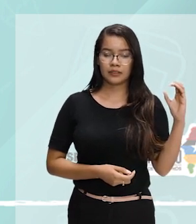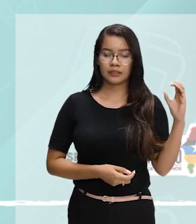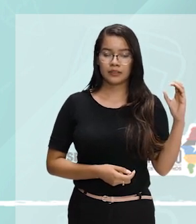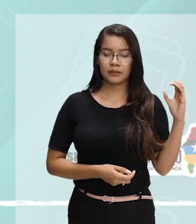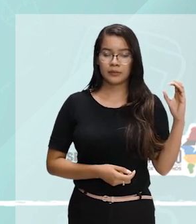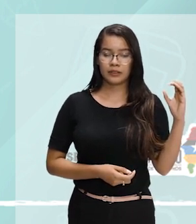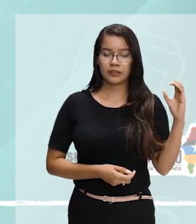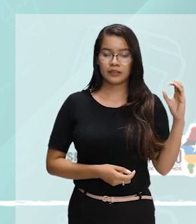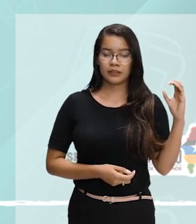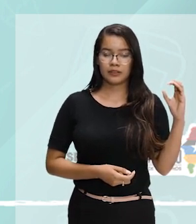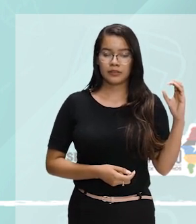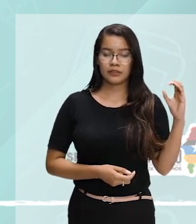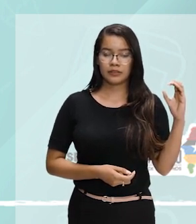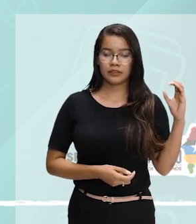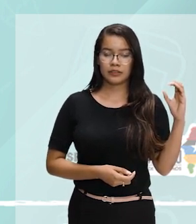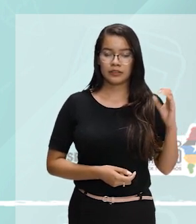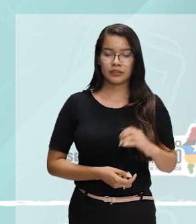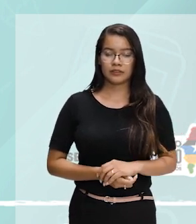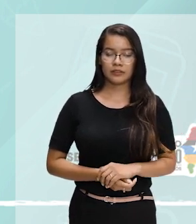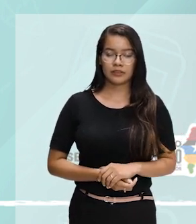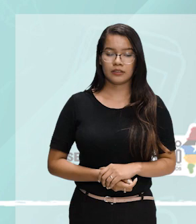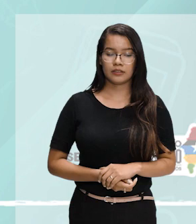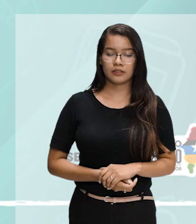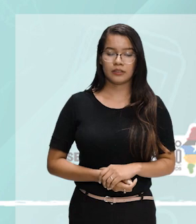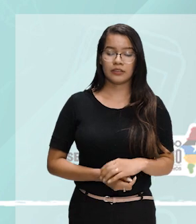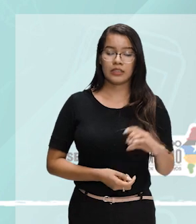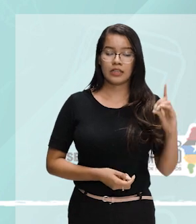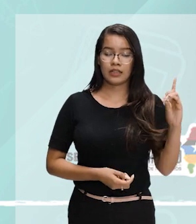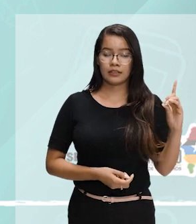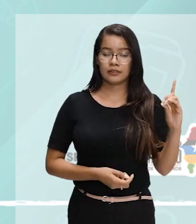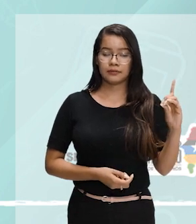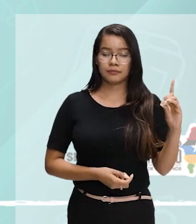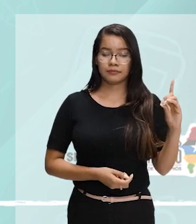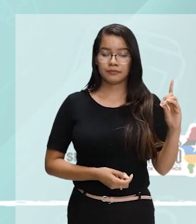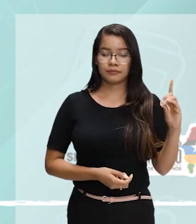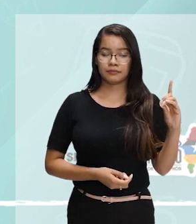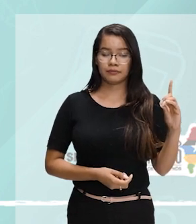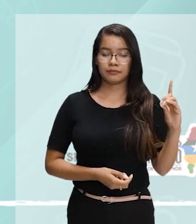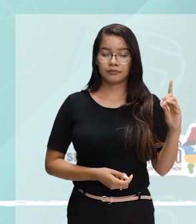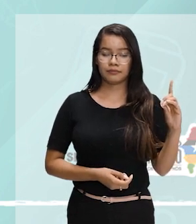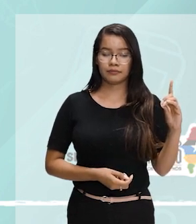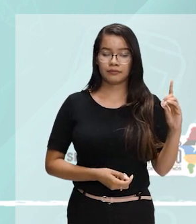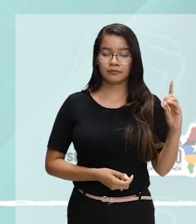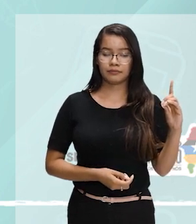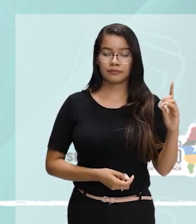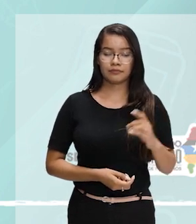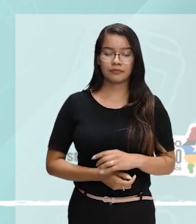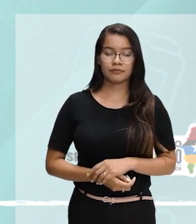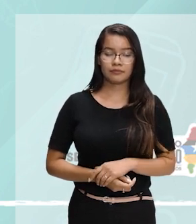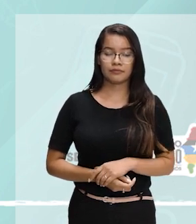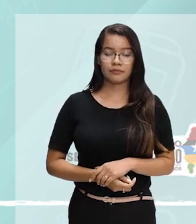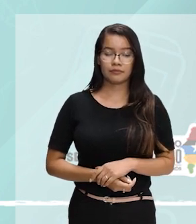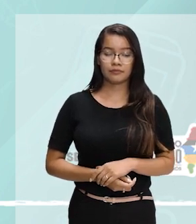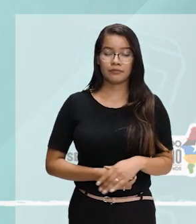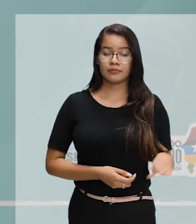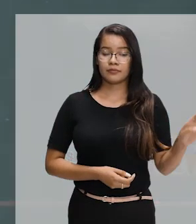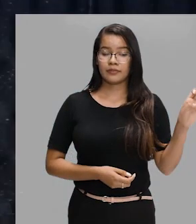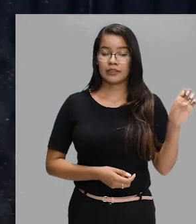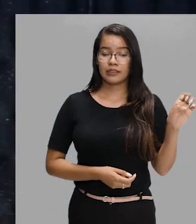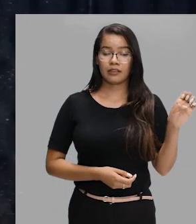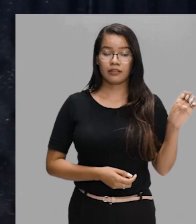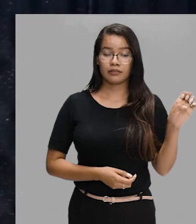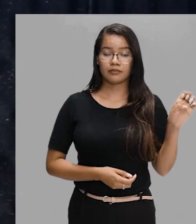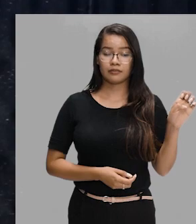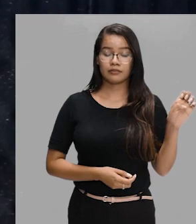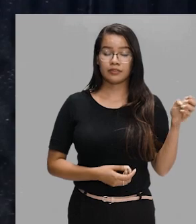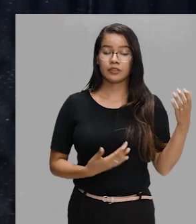Lamento, despendi e encantamento. Me aflijo, gastei e ilusão. Qual das alternativas tem